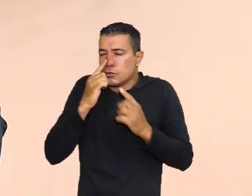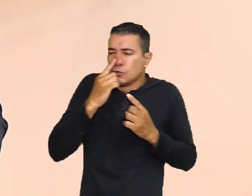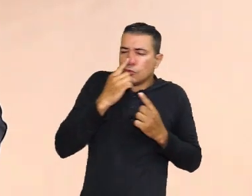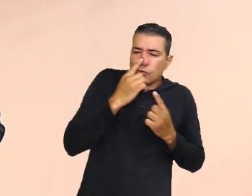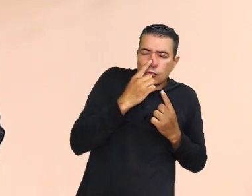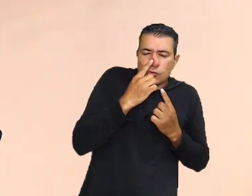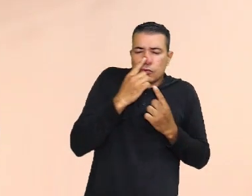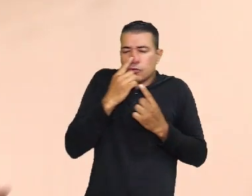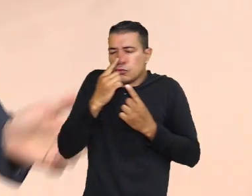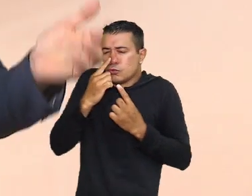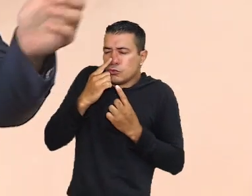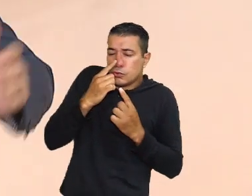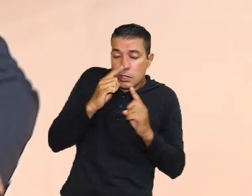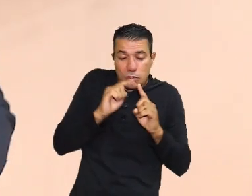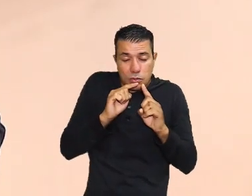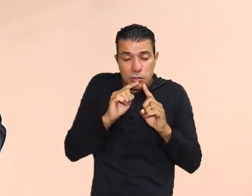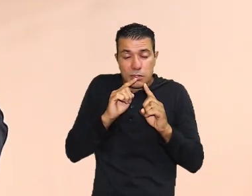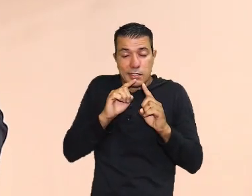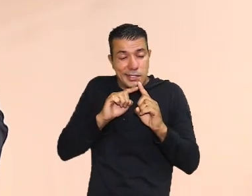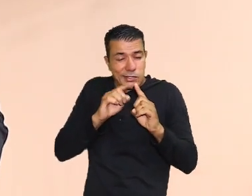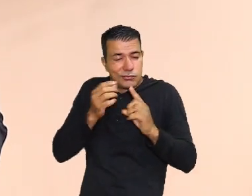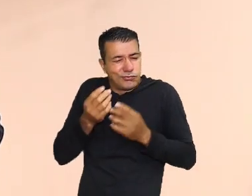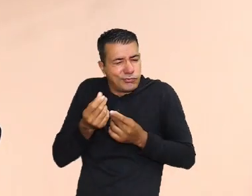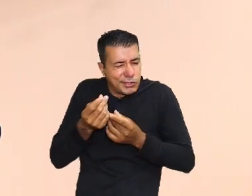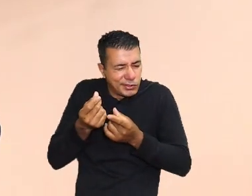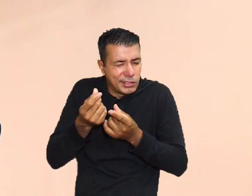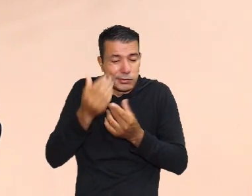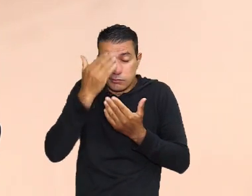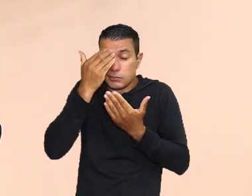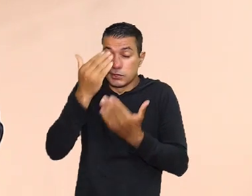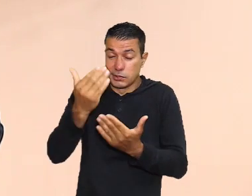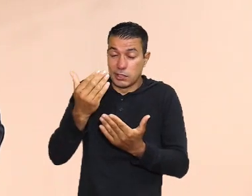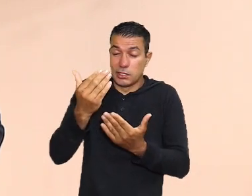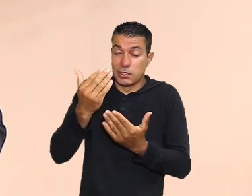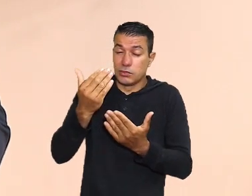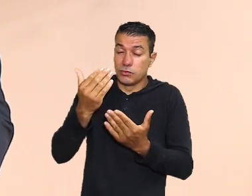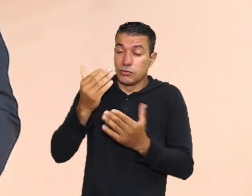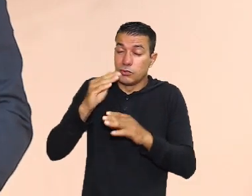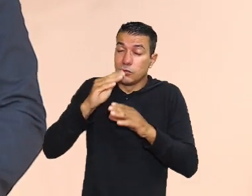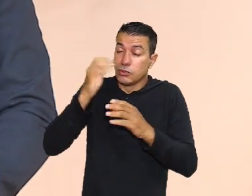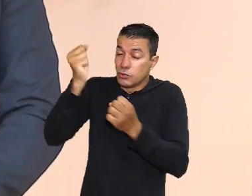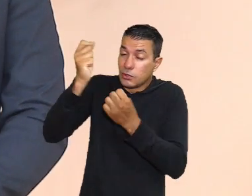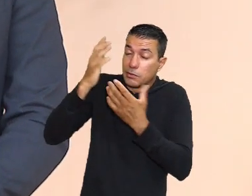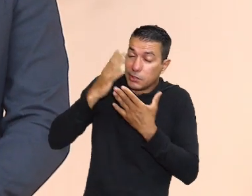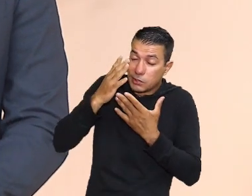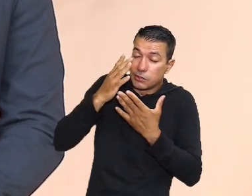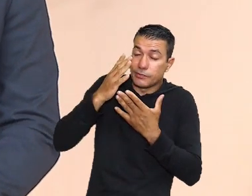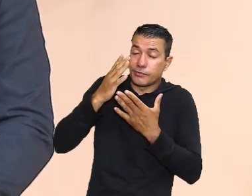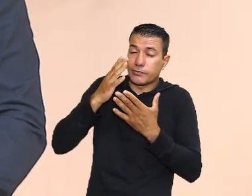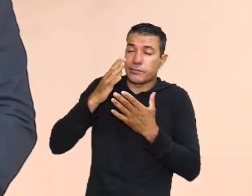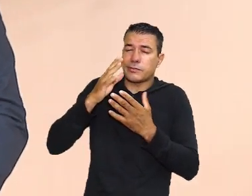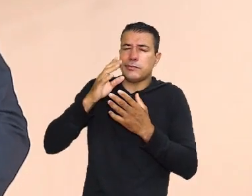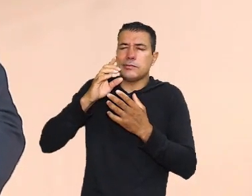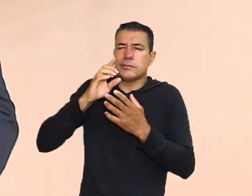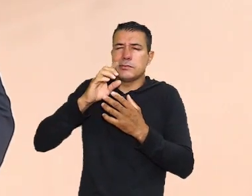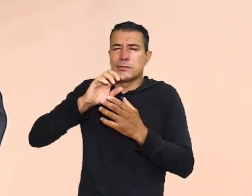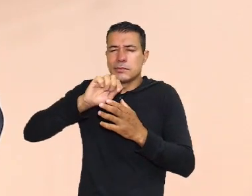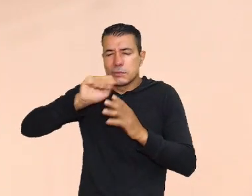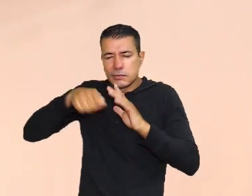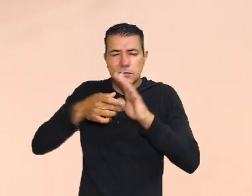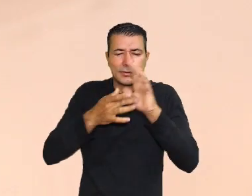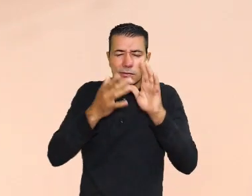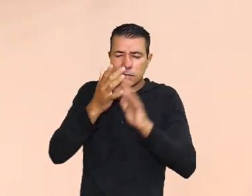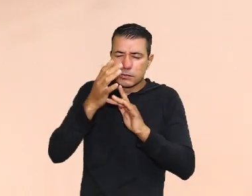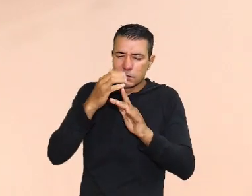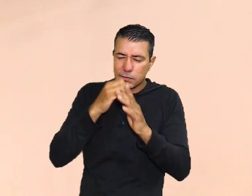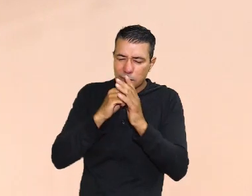especial contigo, que é o nosso Deus eterno. Muito obrigado por isso. Fica conosco e nos abençoe. É o que nós pedimos em nome de